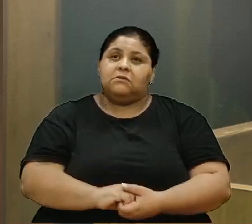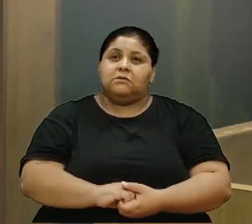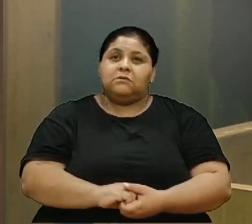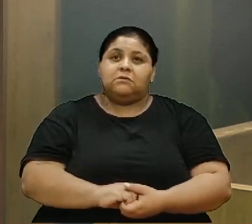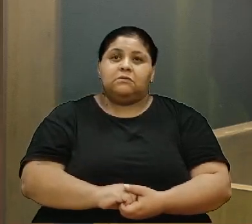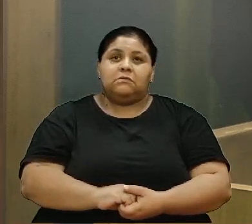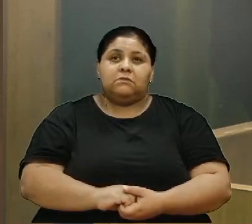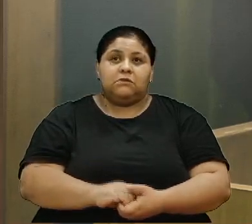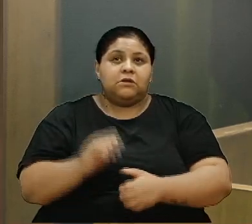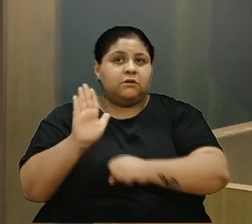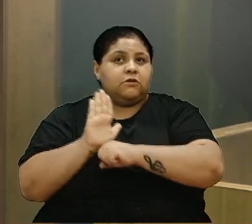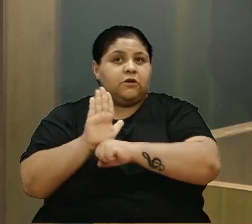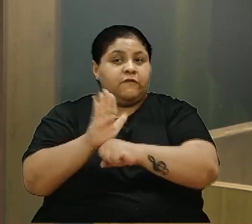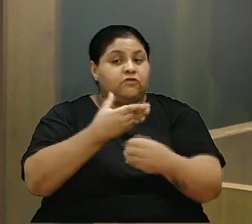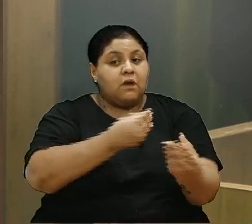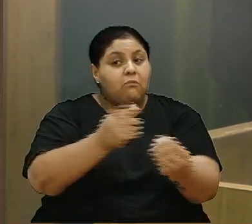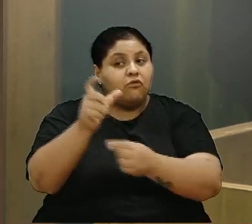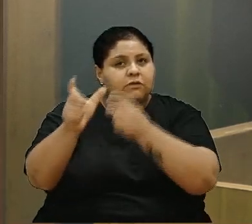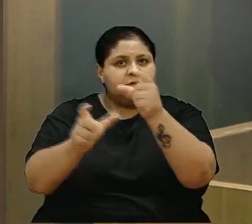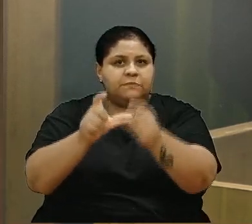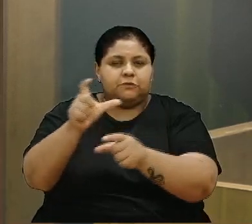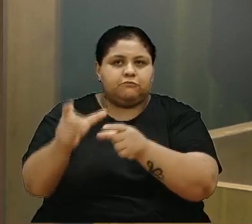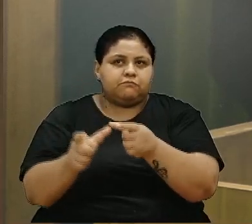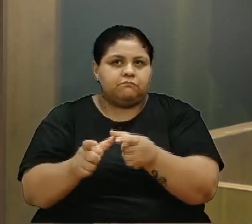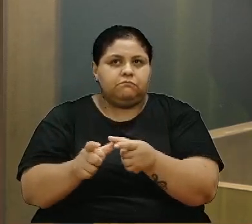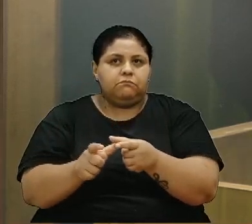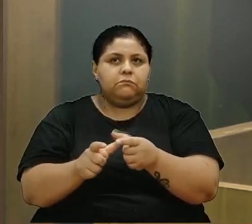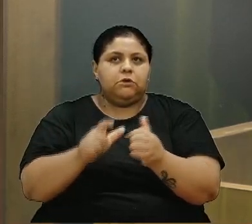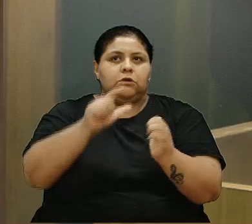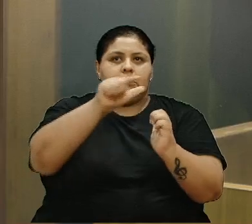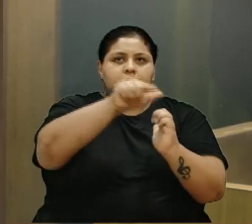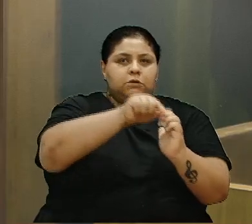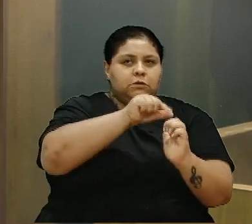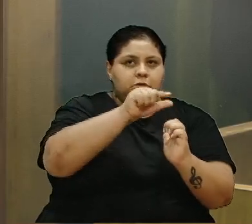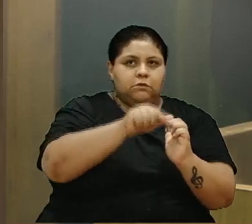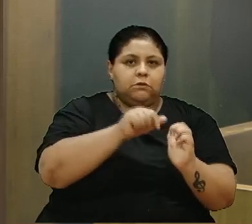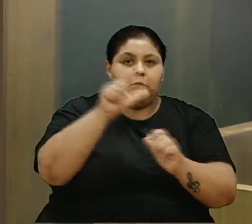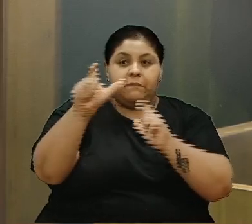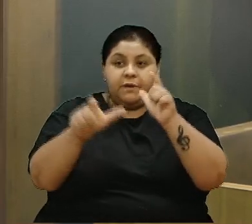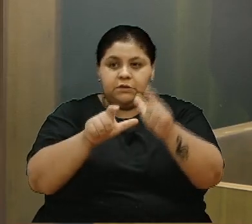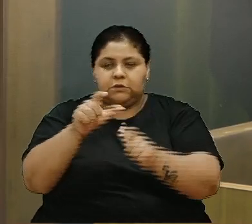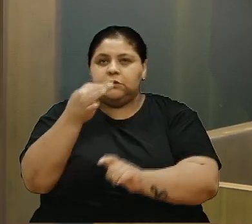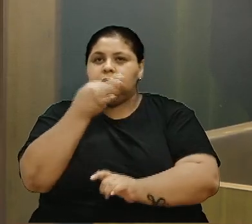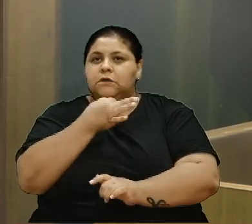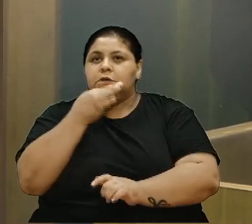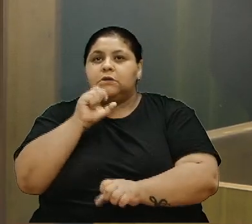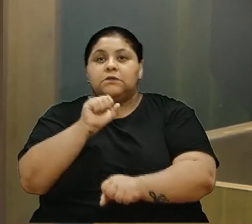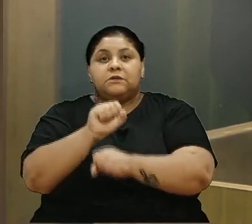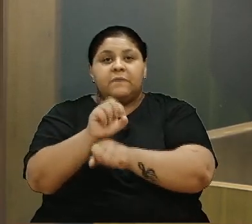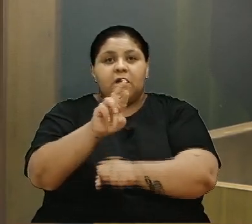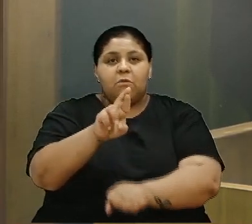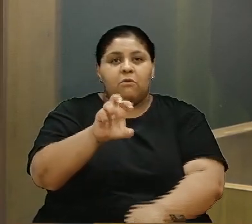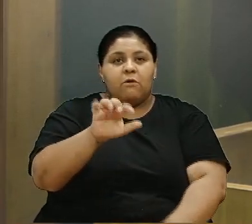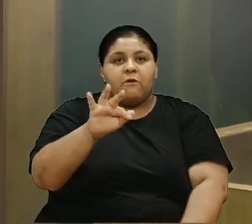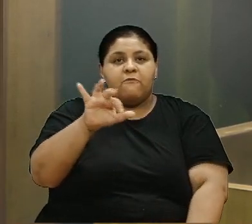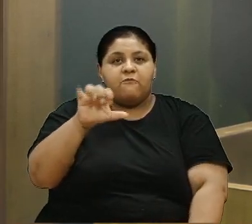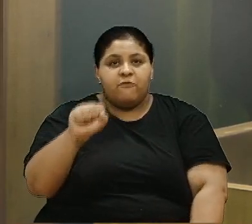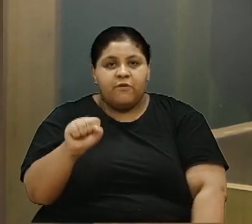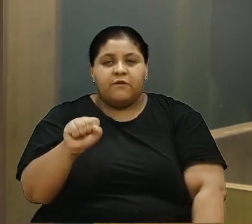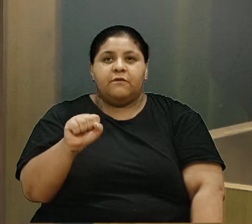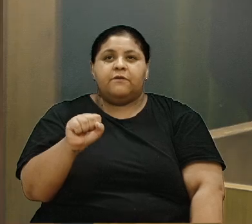que vai beneficiar muitas pessoas. Empresários, moradores da cidade esperam pelo Refis para